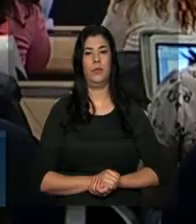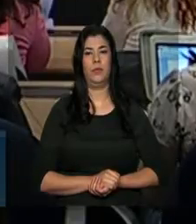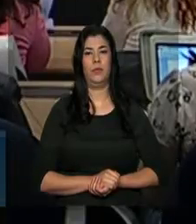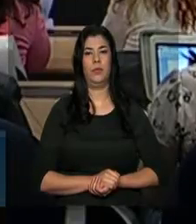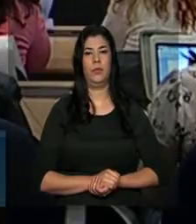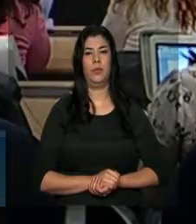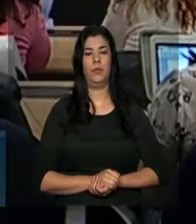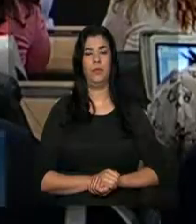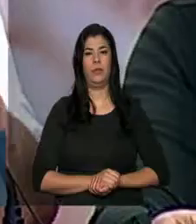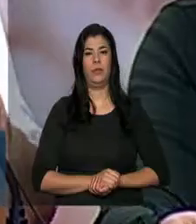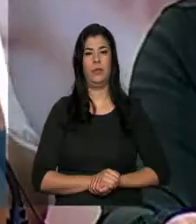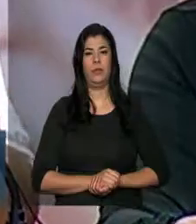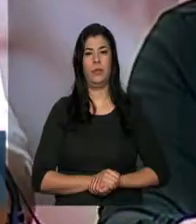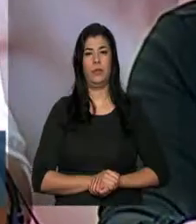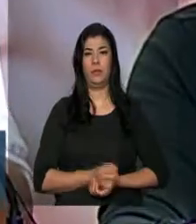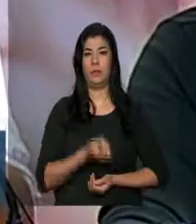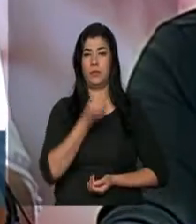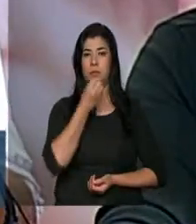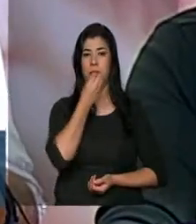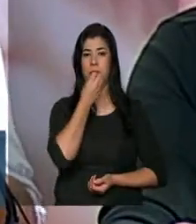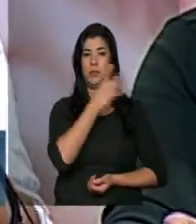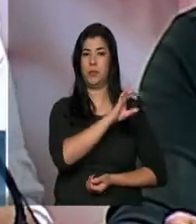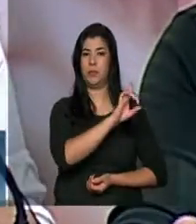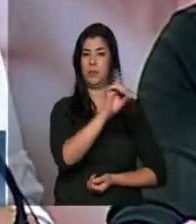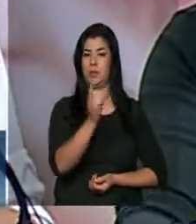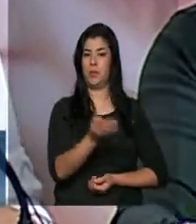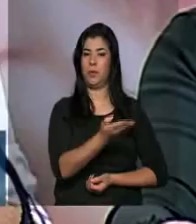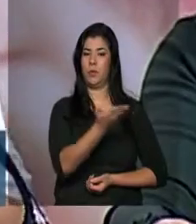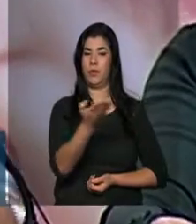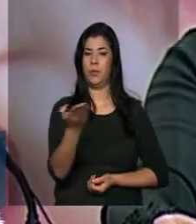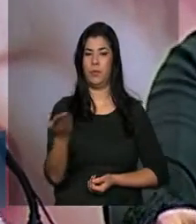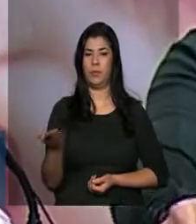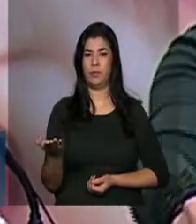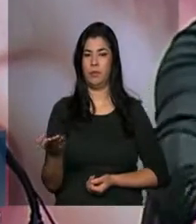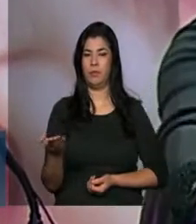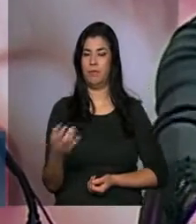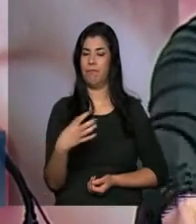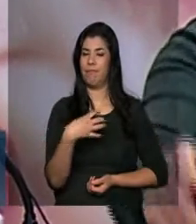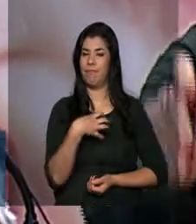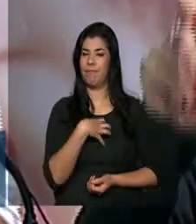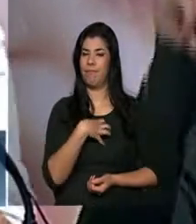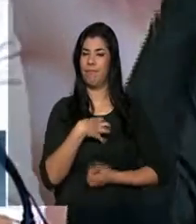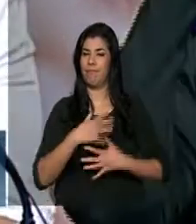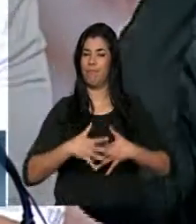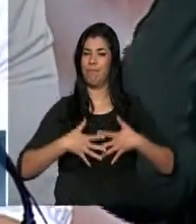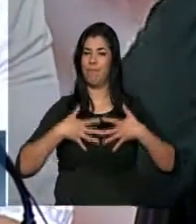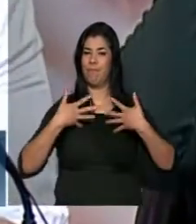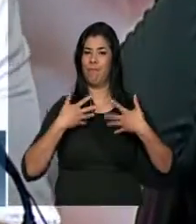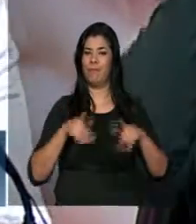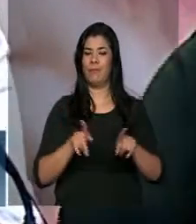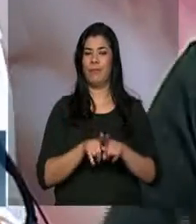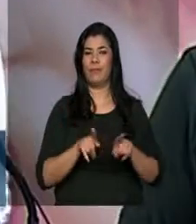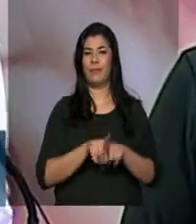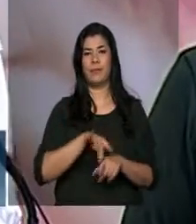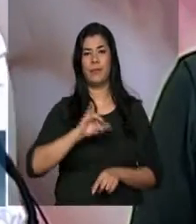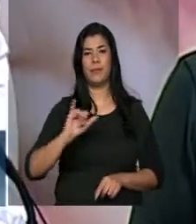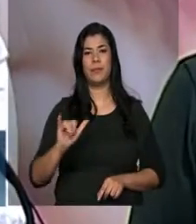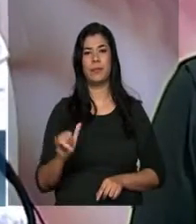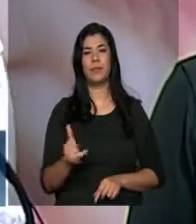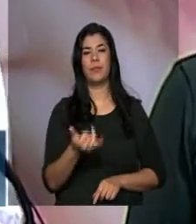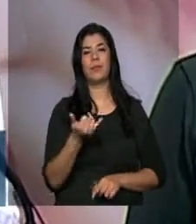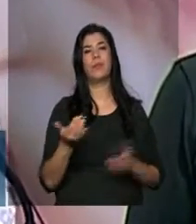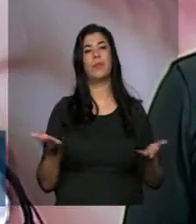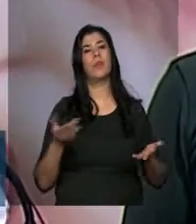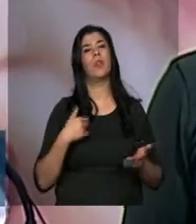Bom, bom dia para todos e todas. É com muita satisfação que tive a oportunidade de estar aqui